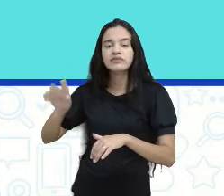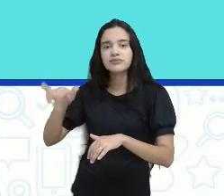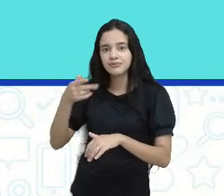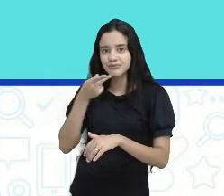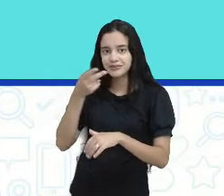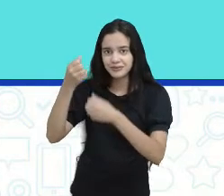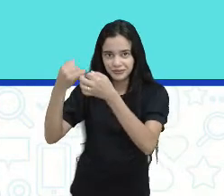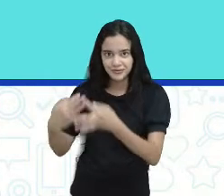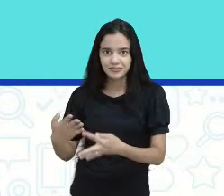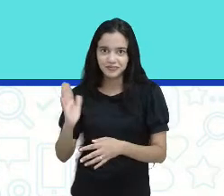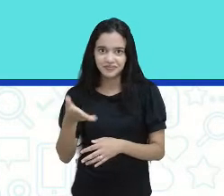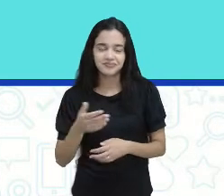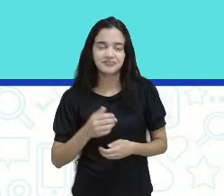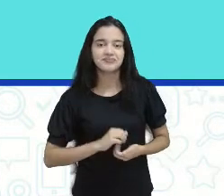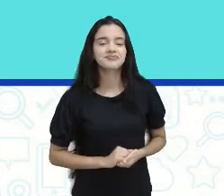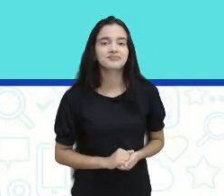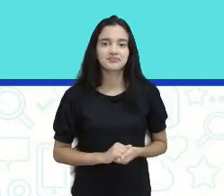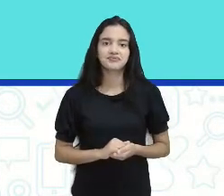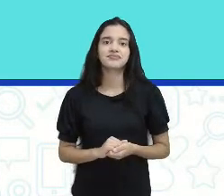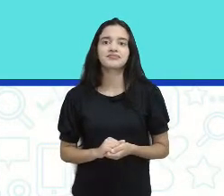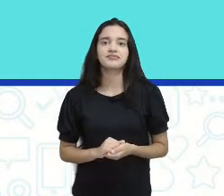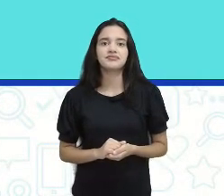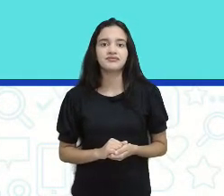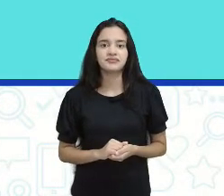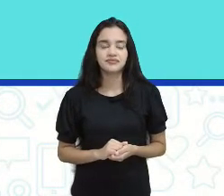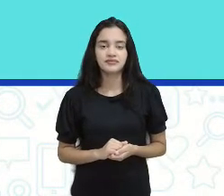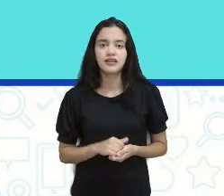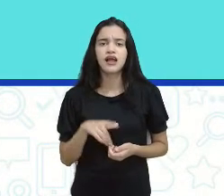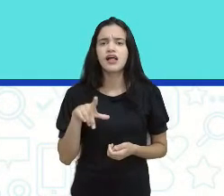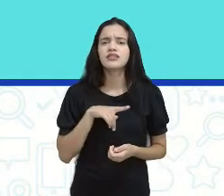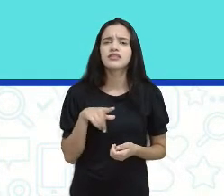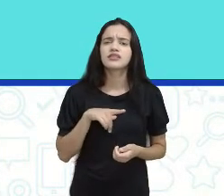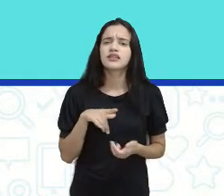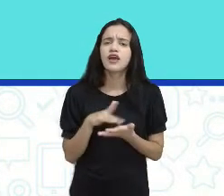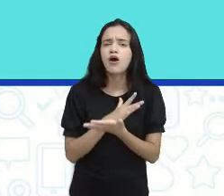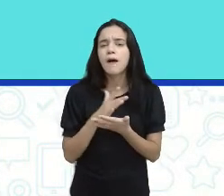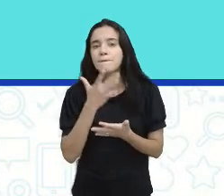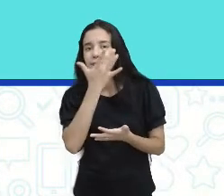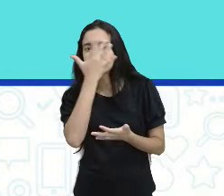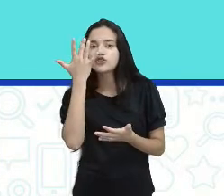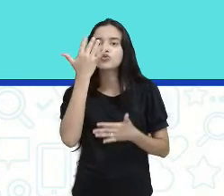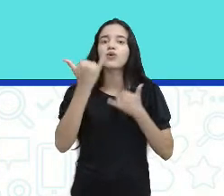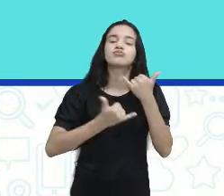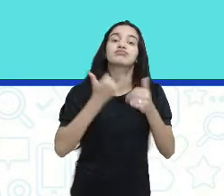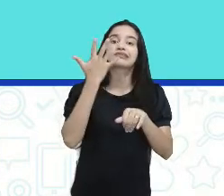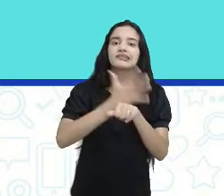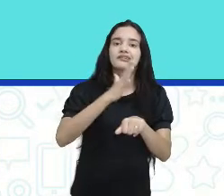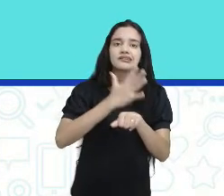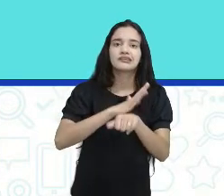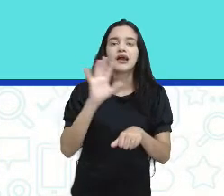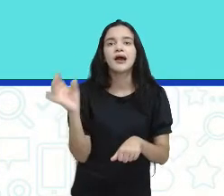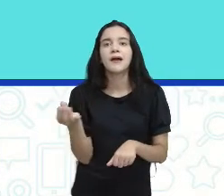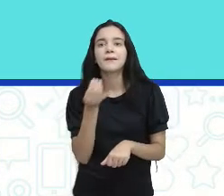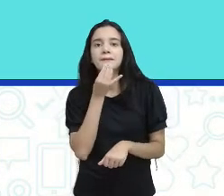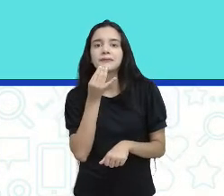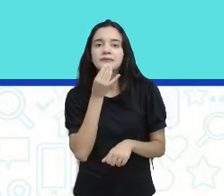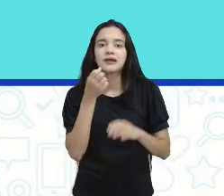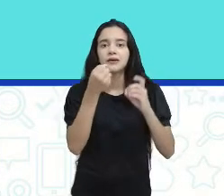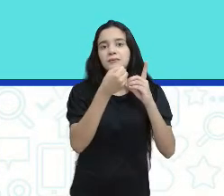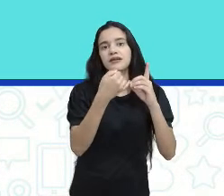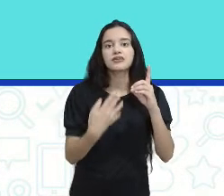falou. E aí tem algumas pessoas jogando, né? Já aproveitando para fazer a